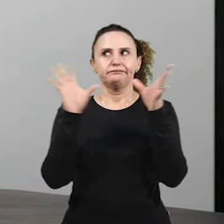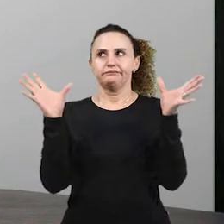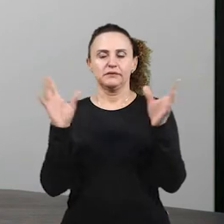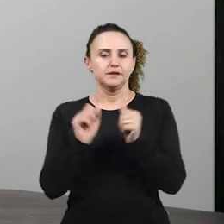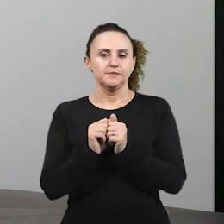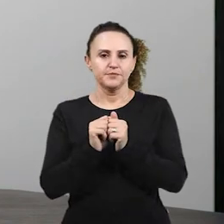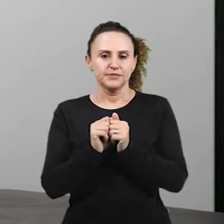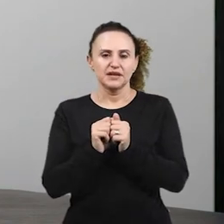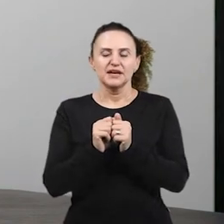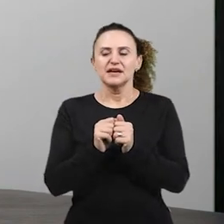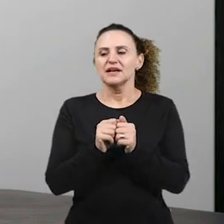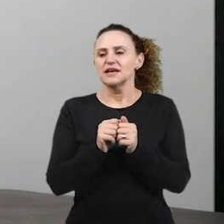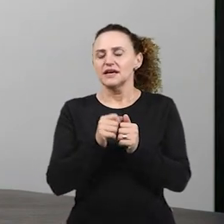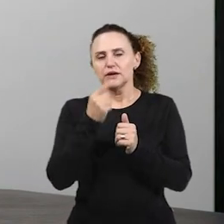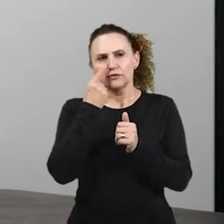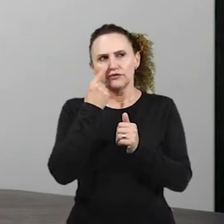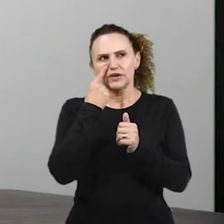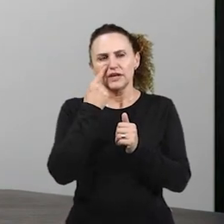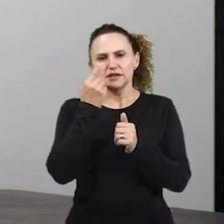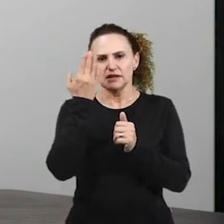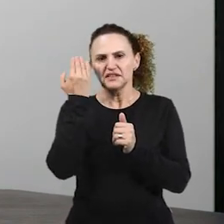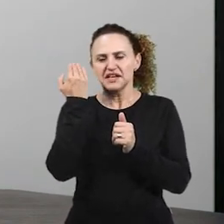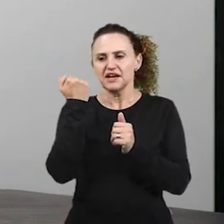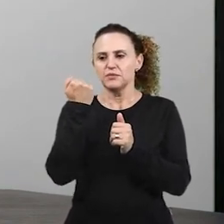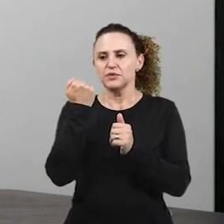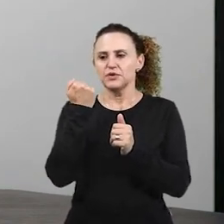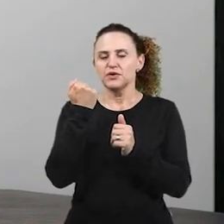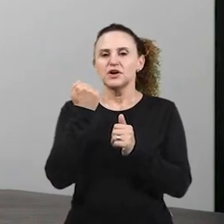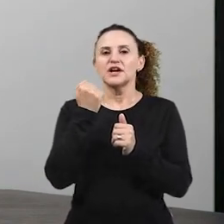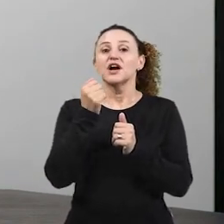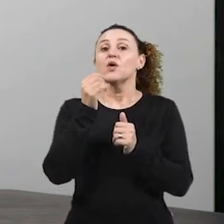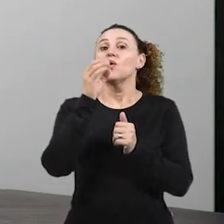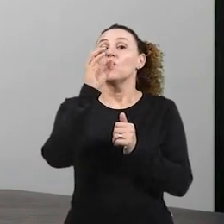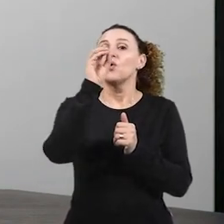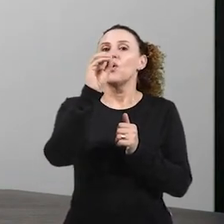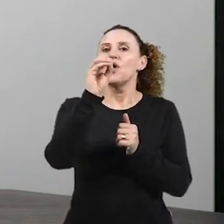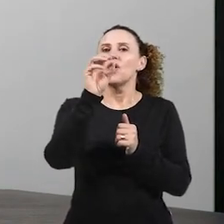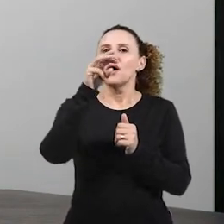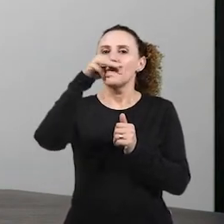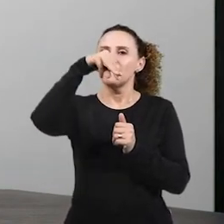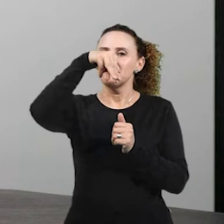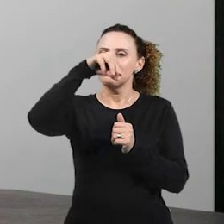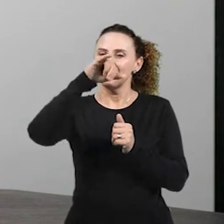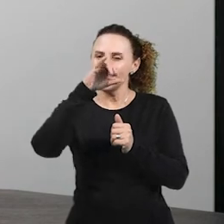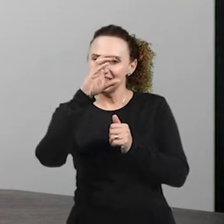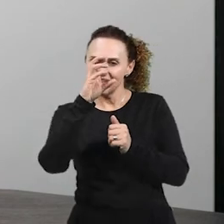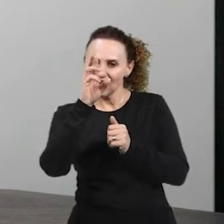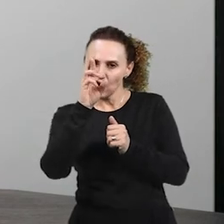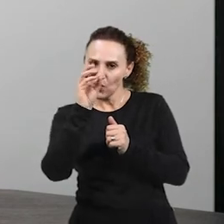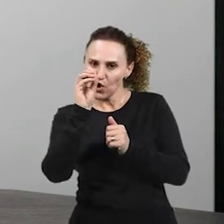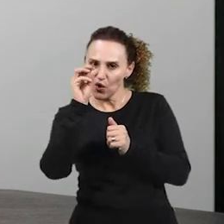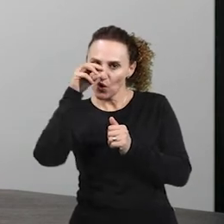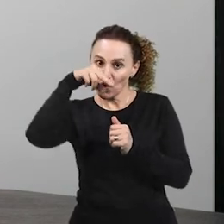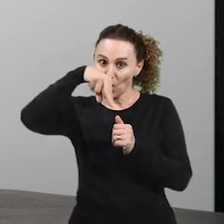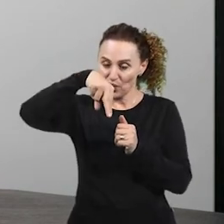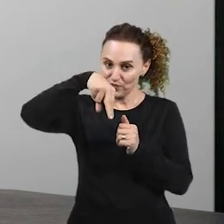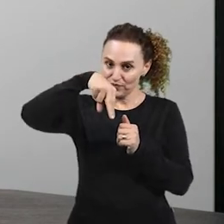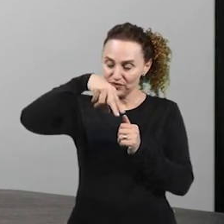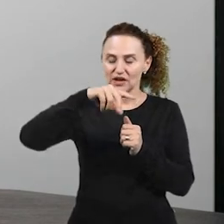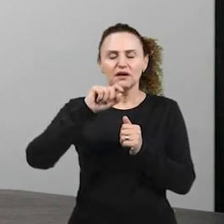esses dias circulou aí né a sobre o omicron né E aí